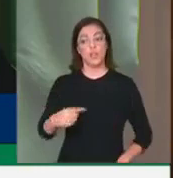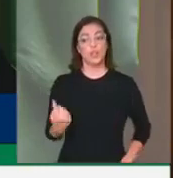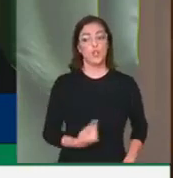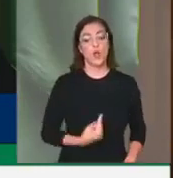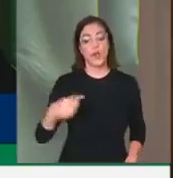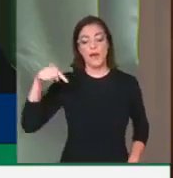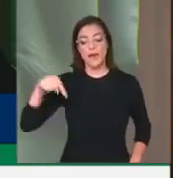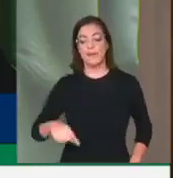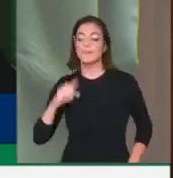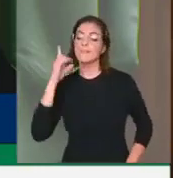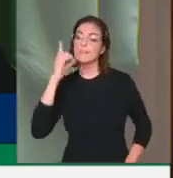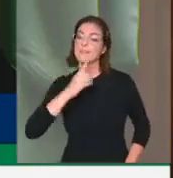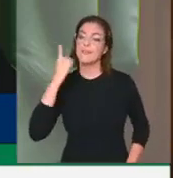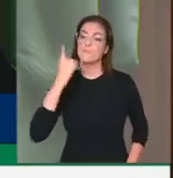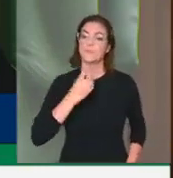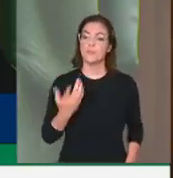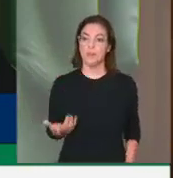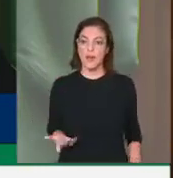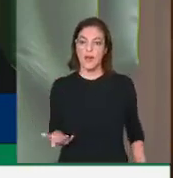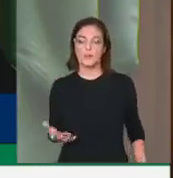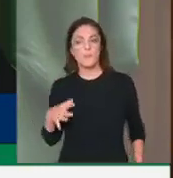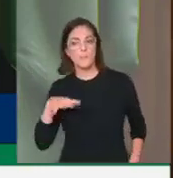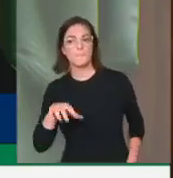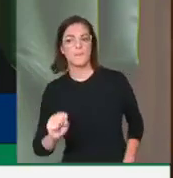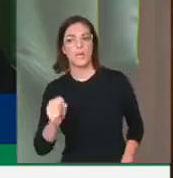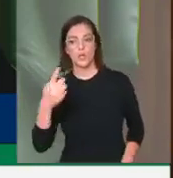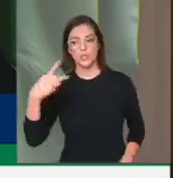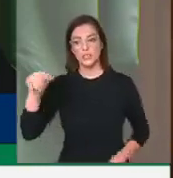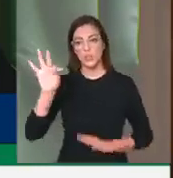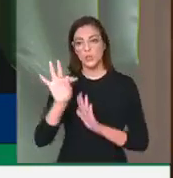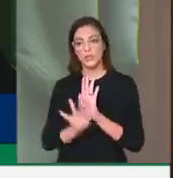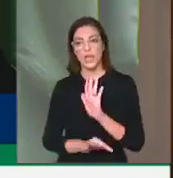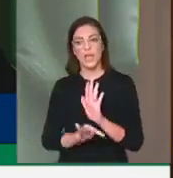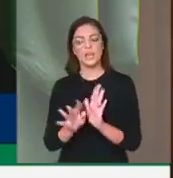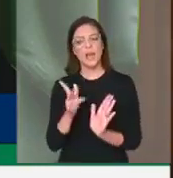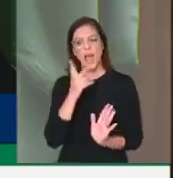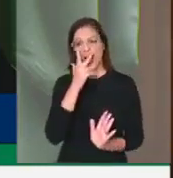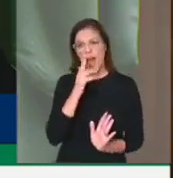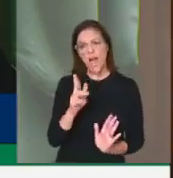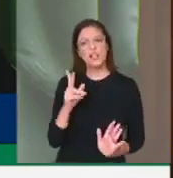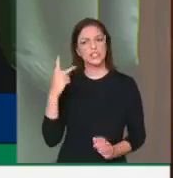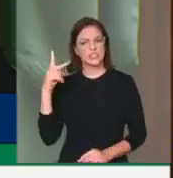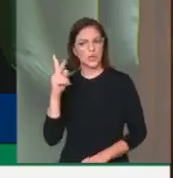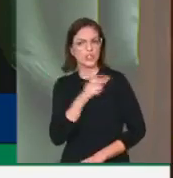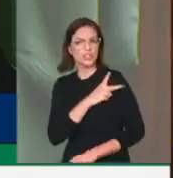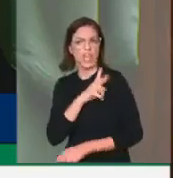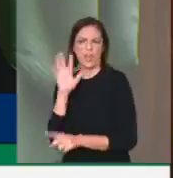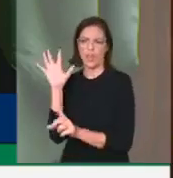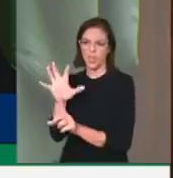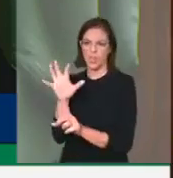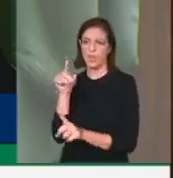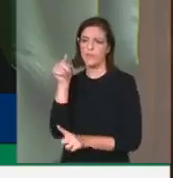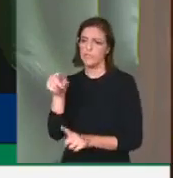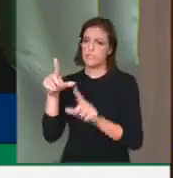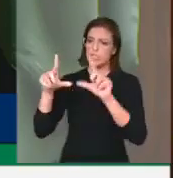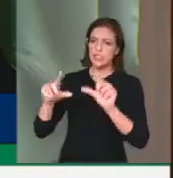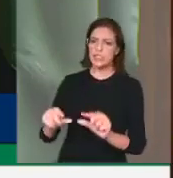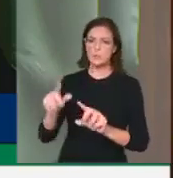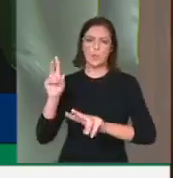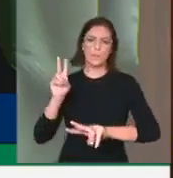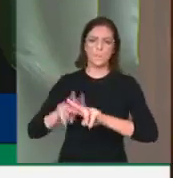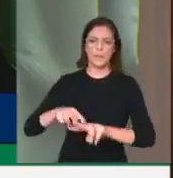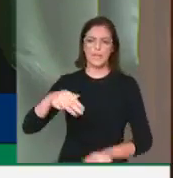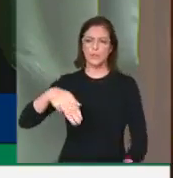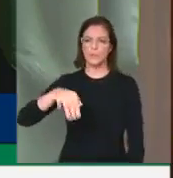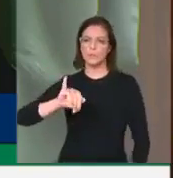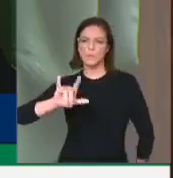texto que poderia privilegiar a milícia, feito pelo senhor, não sei se orientado pelo seu chefe, para diminuir pena de milícia. Estava